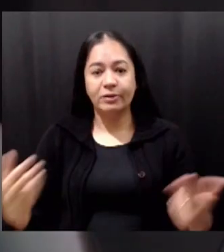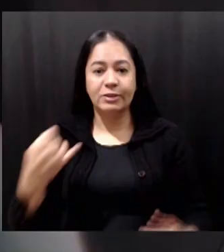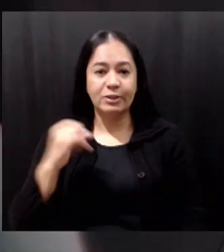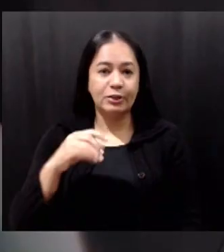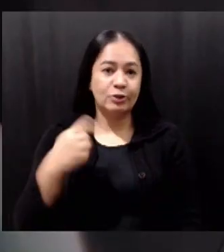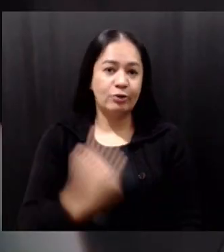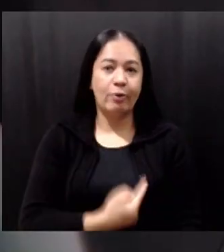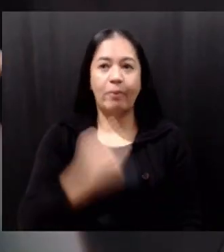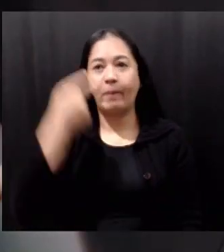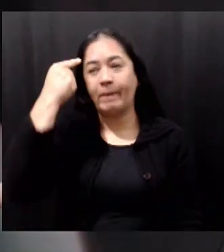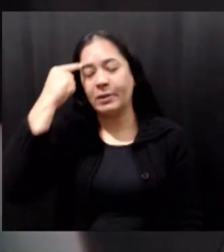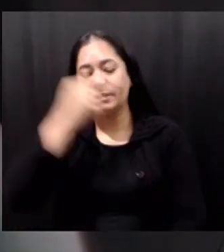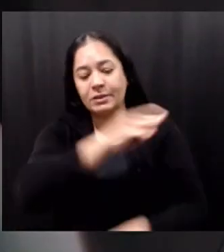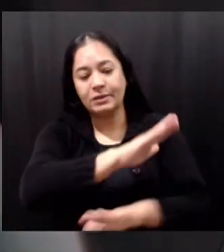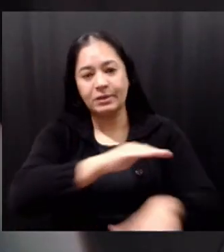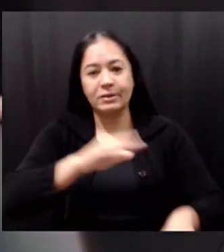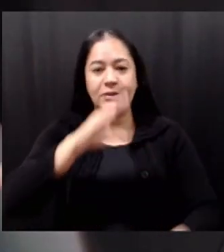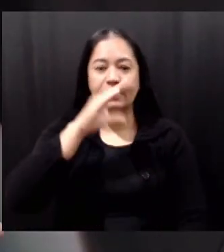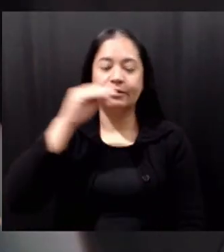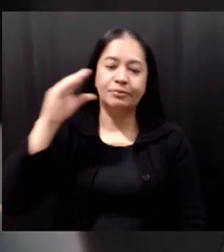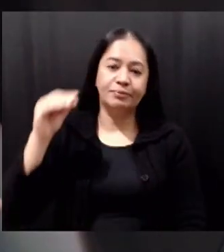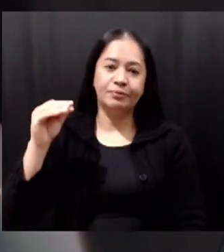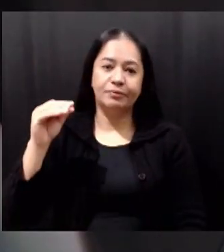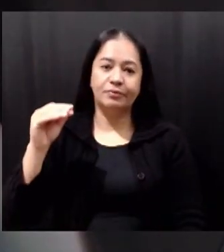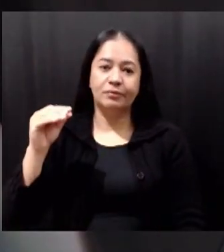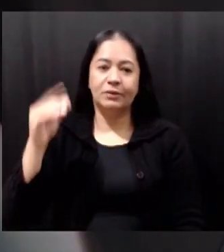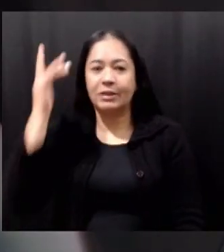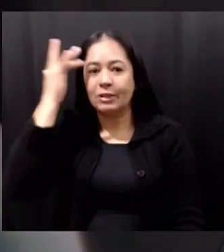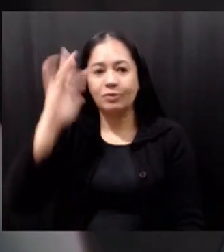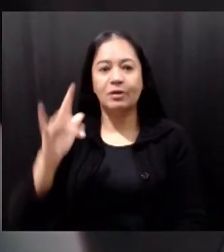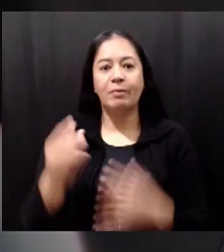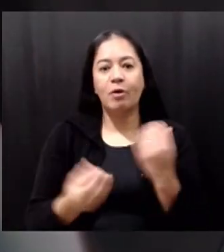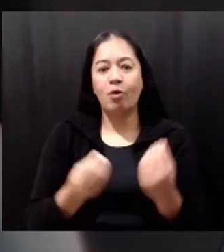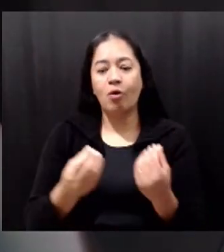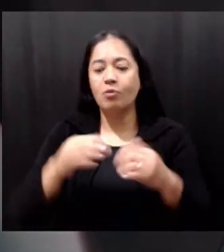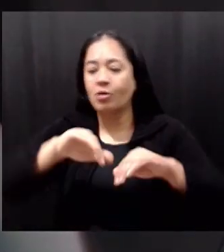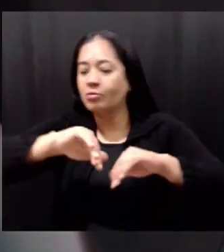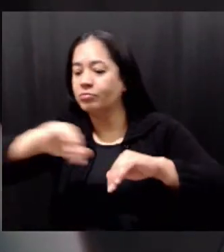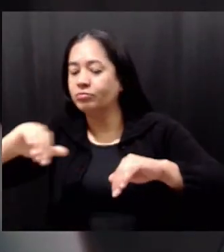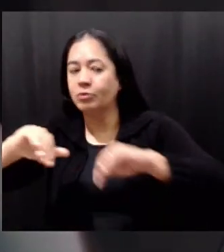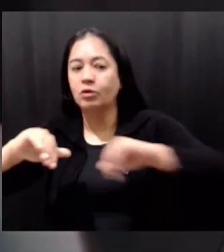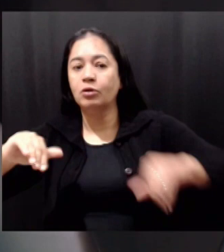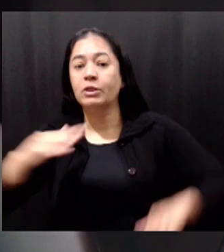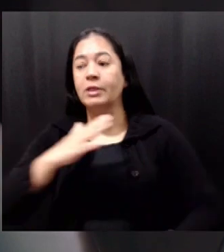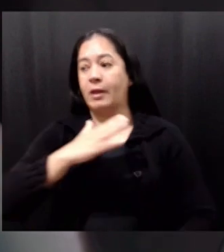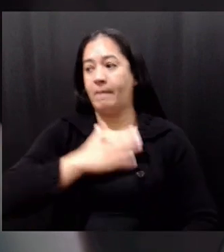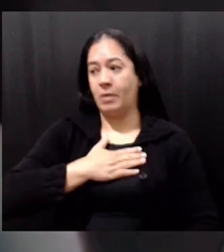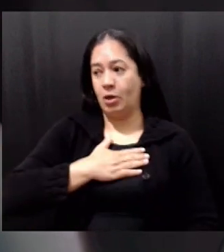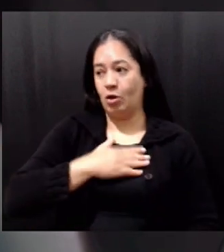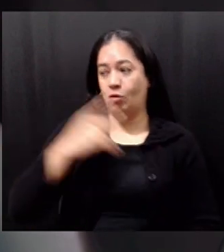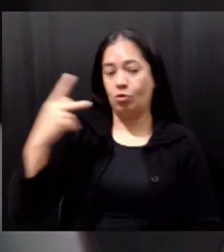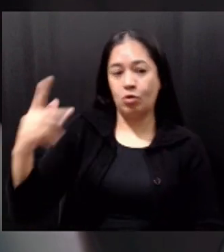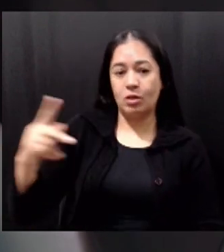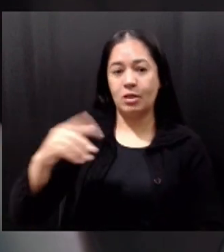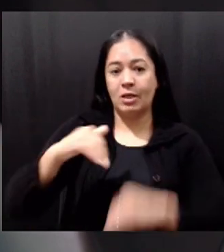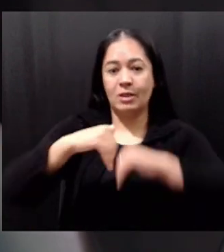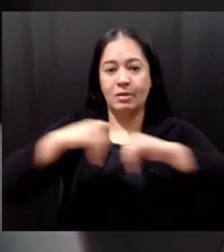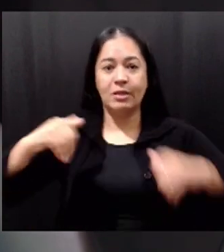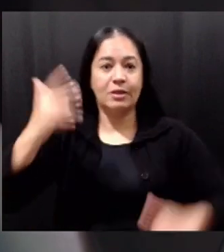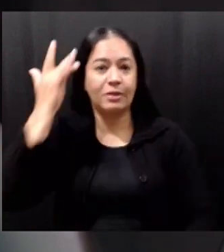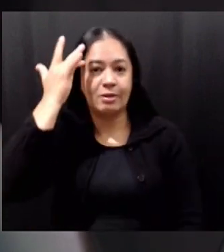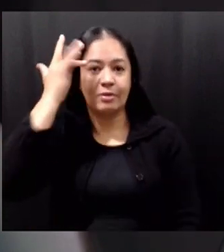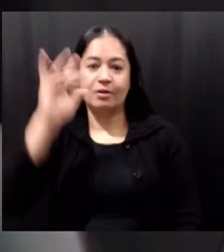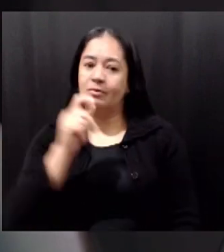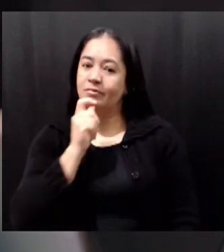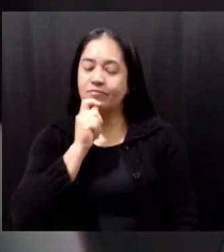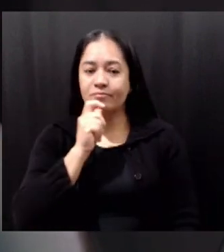num adolescente, eles ainda não sabem fazer essa separação, o que é meu e o que é do outro, né? Então, essa demanda excessiva,